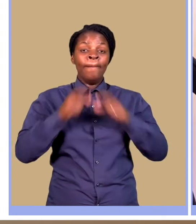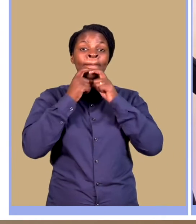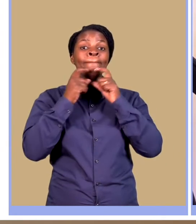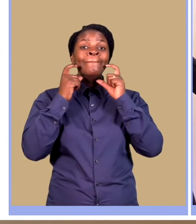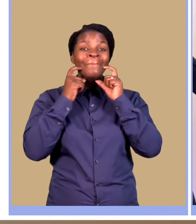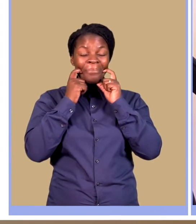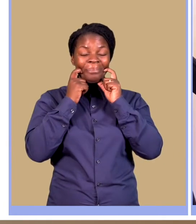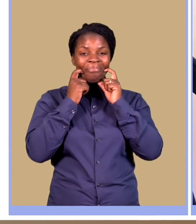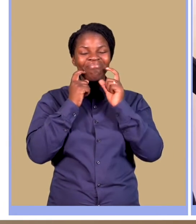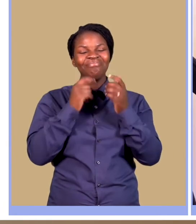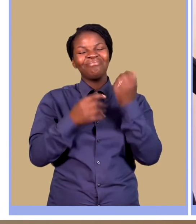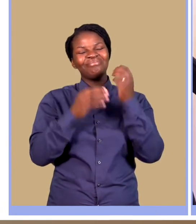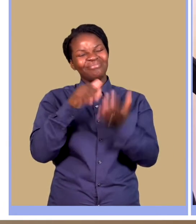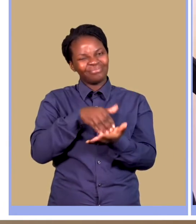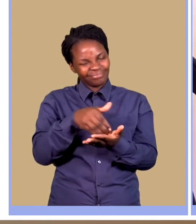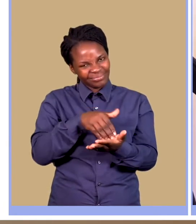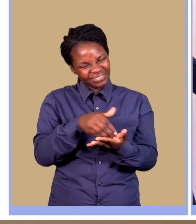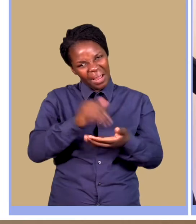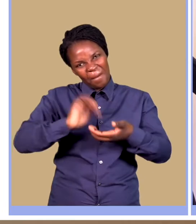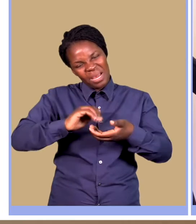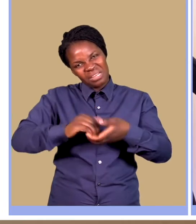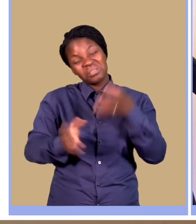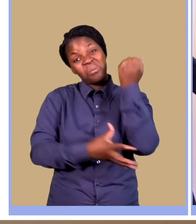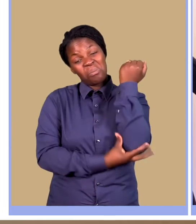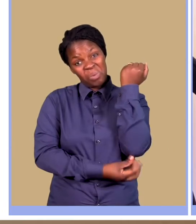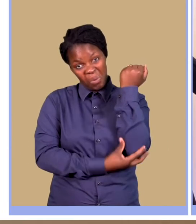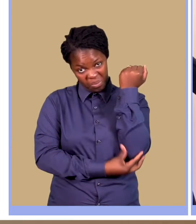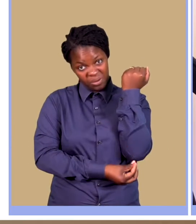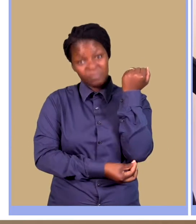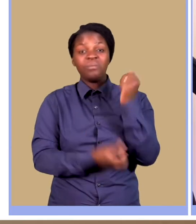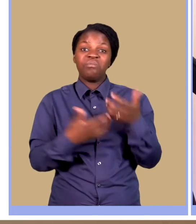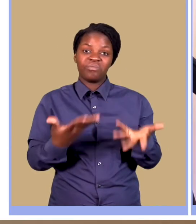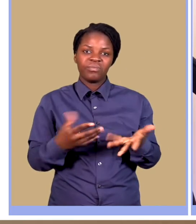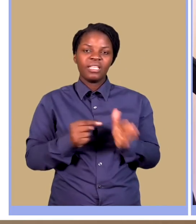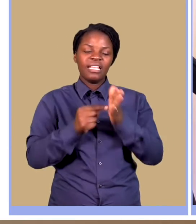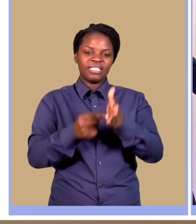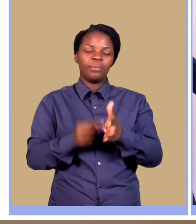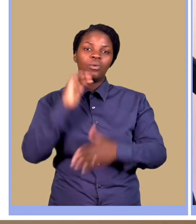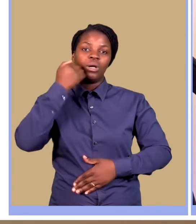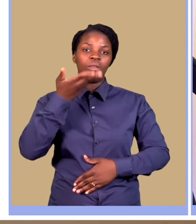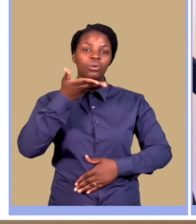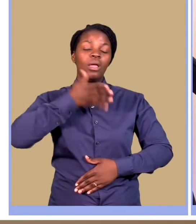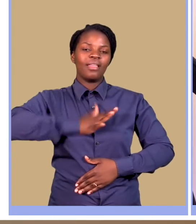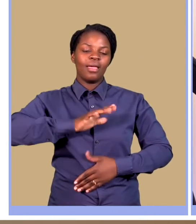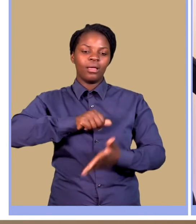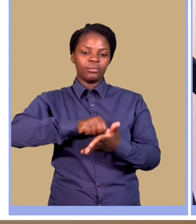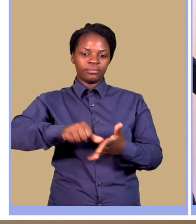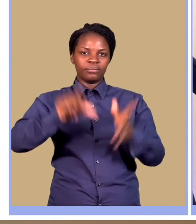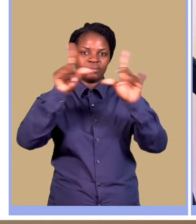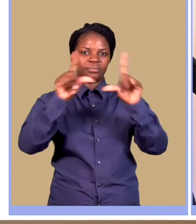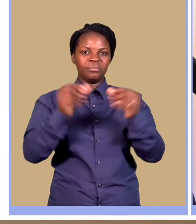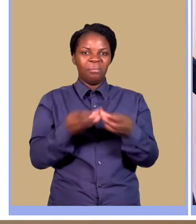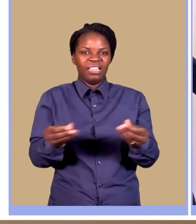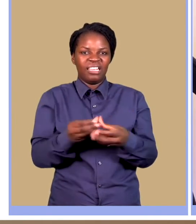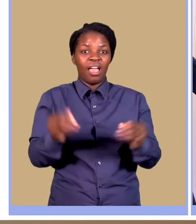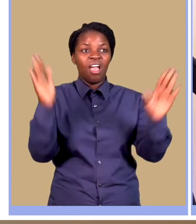o valor da exportação, o valor que é alocado para a exportação, o seu valor é alocado para o